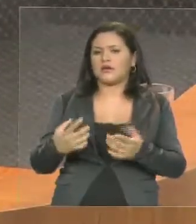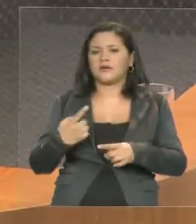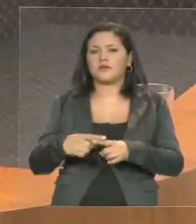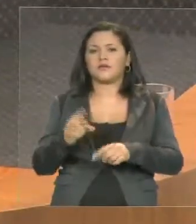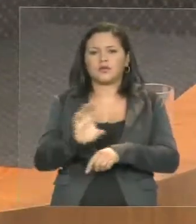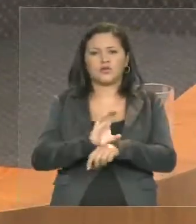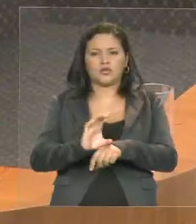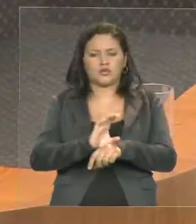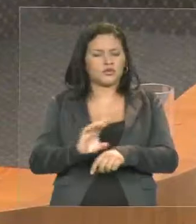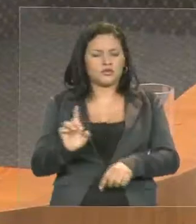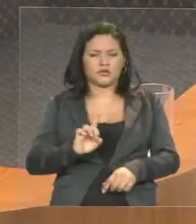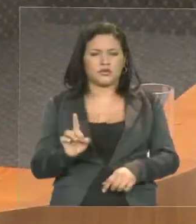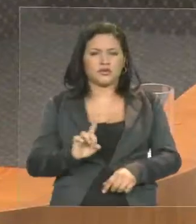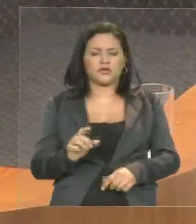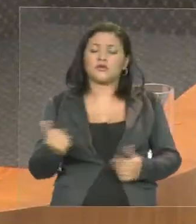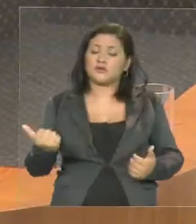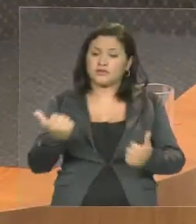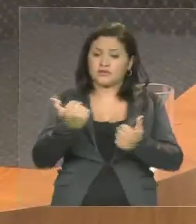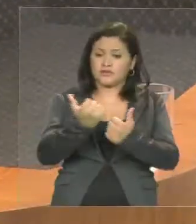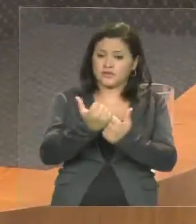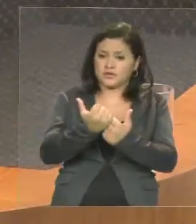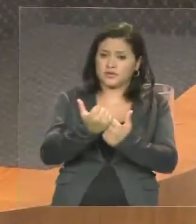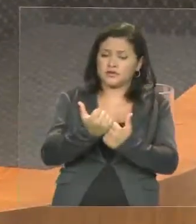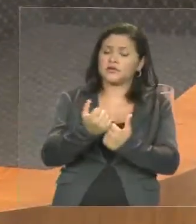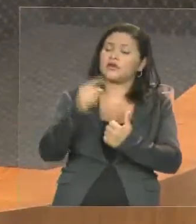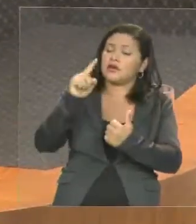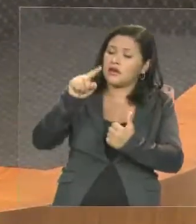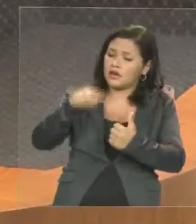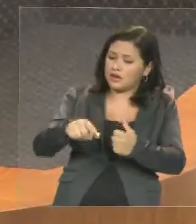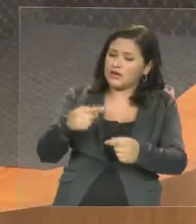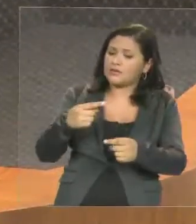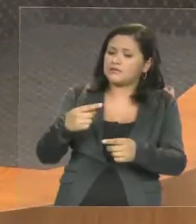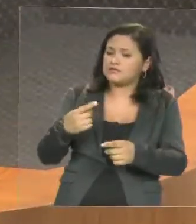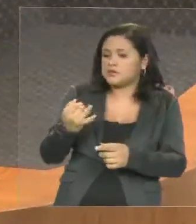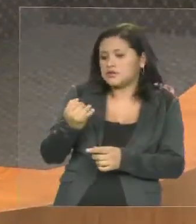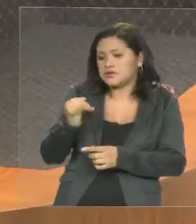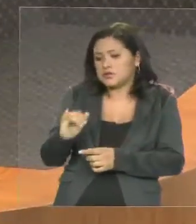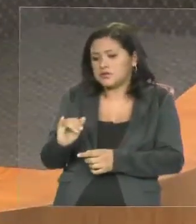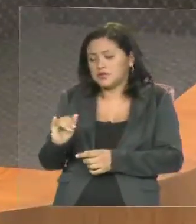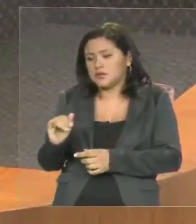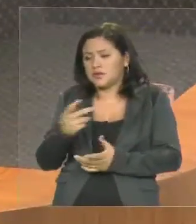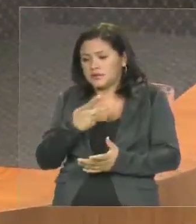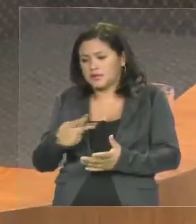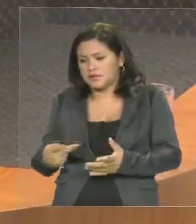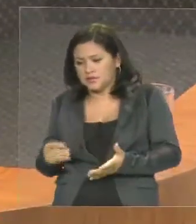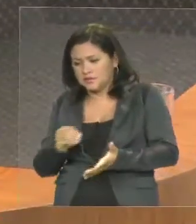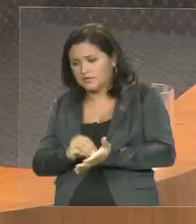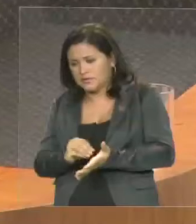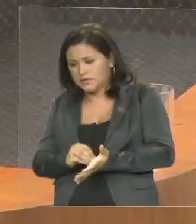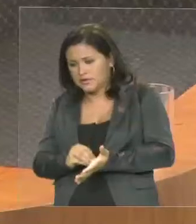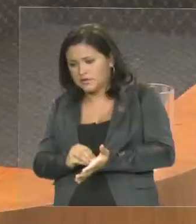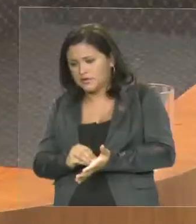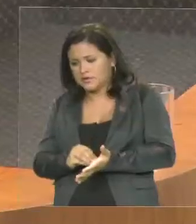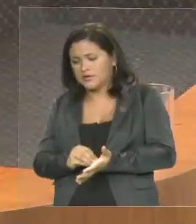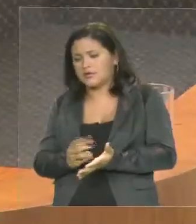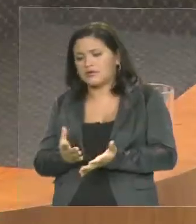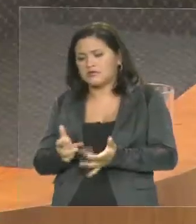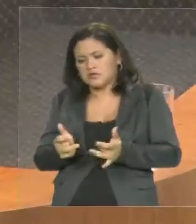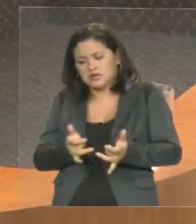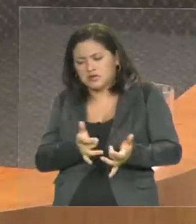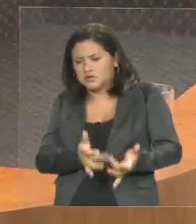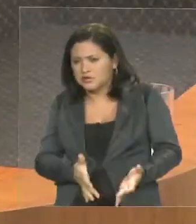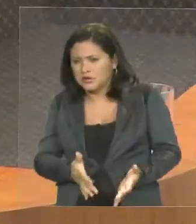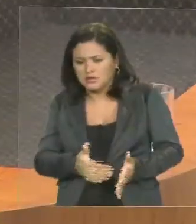constitucional. Óbvio que a função do vice é substituir nos momentos de ausência temporária, no caso de presidente da República,